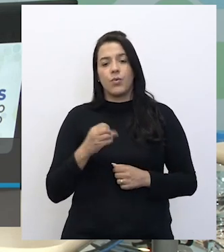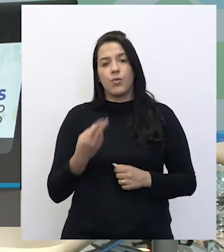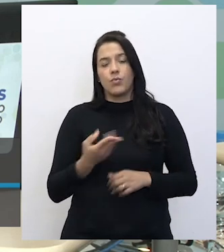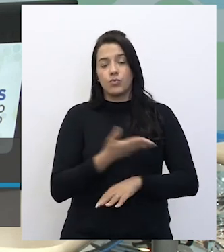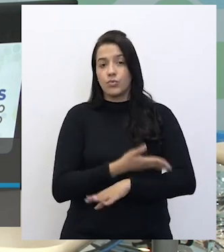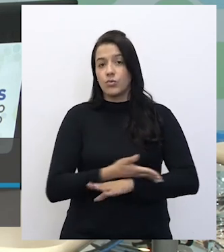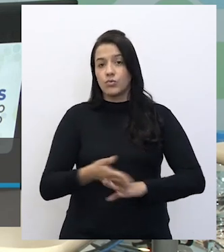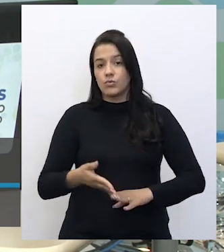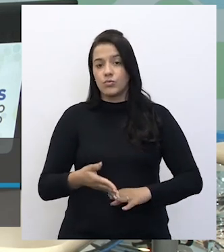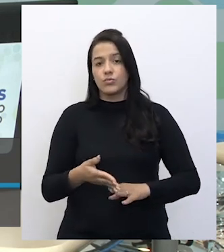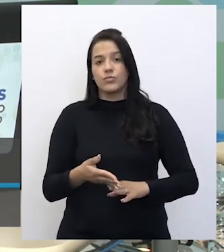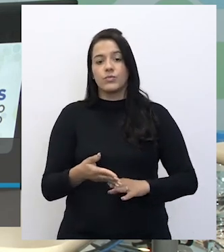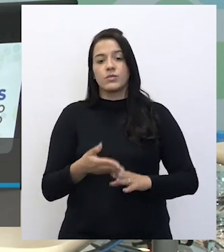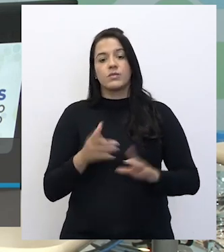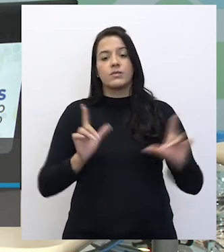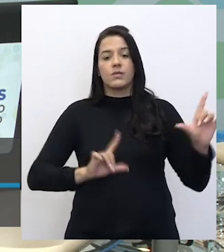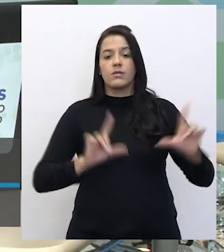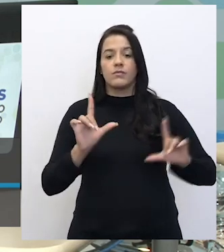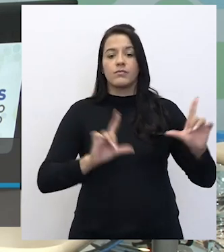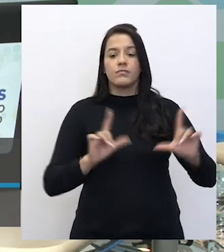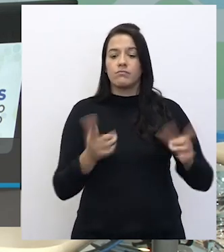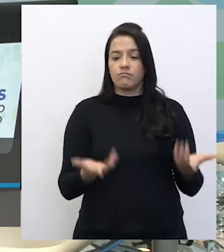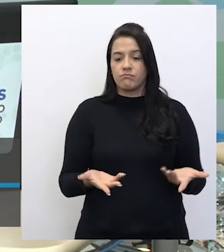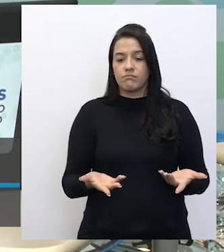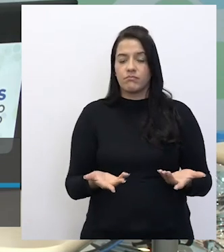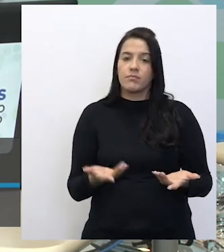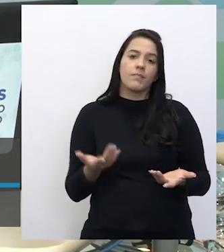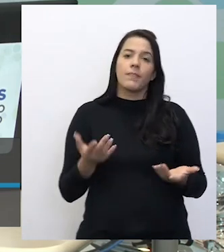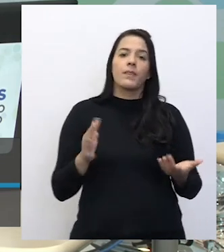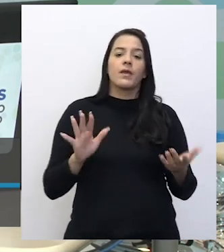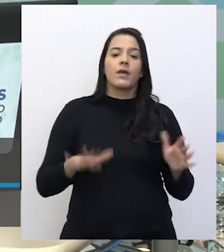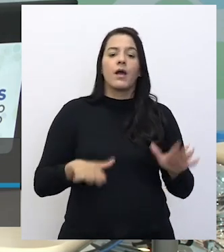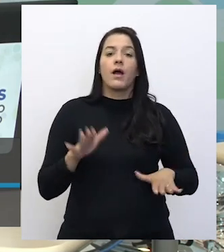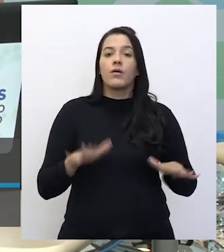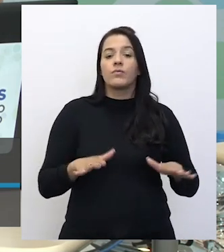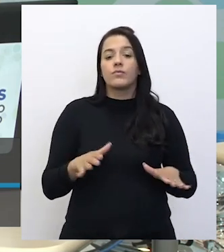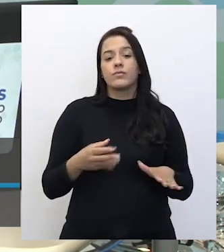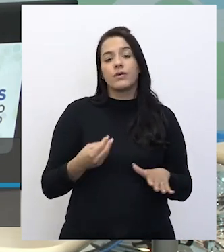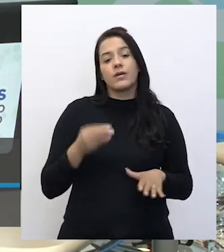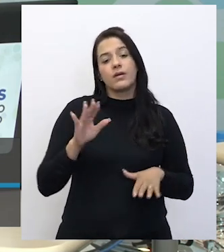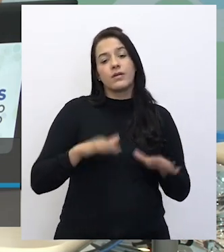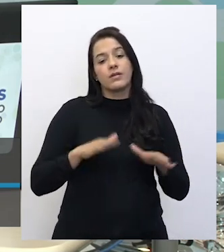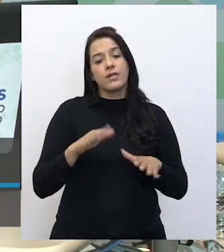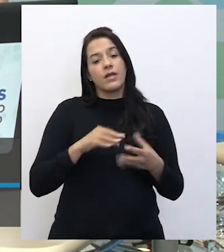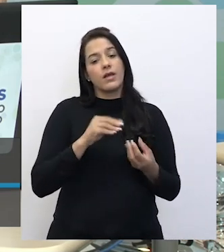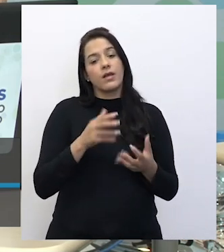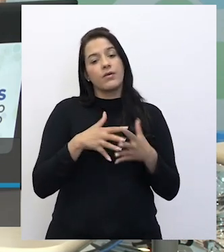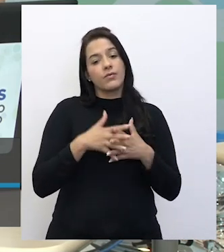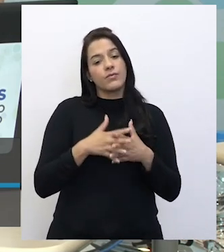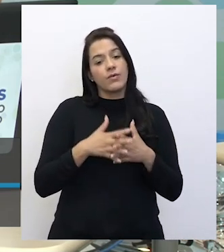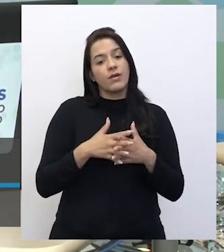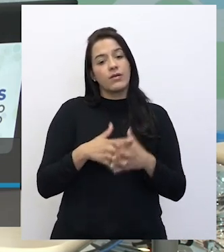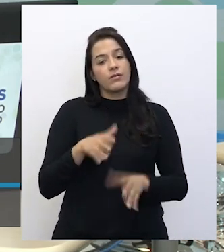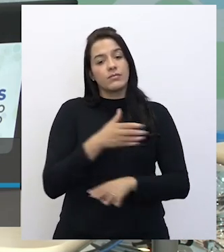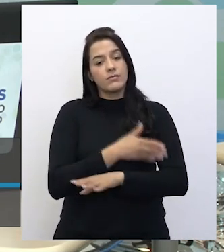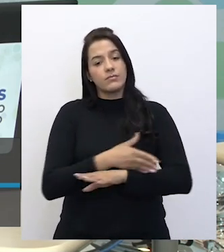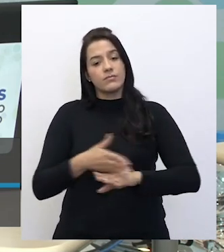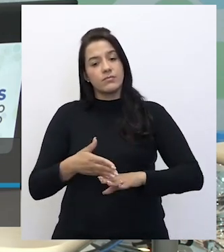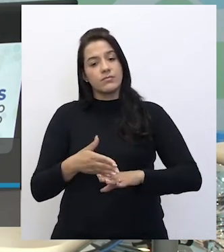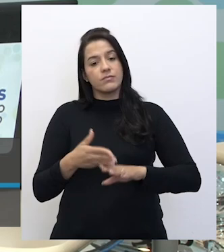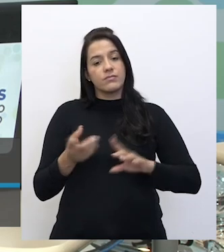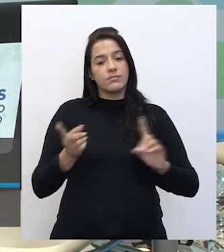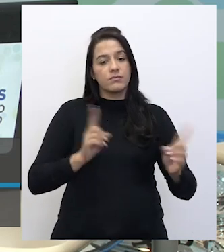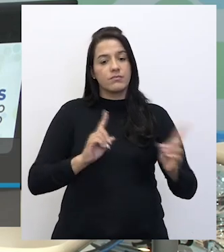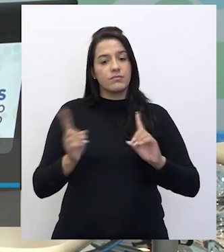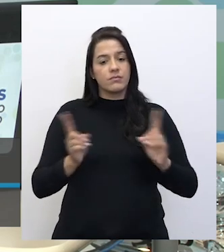para assistir televisão, vamos supor. Você tem, né, um método, e o método, às vezes, ele é confundido também com um hábito. Né?